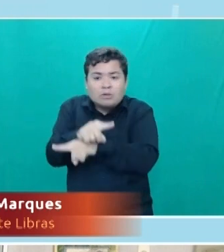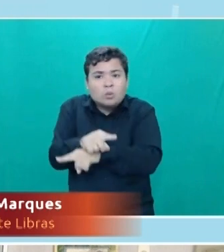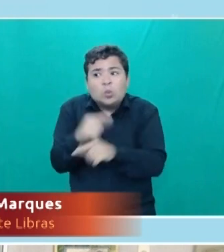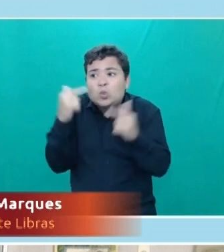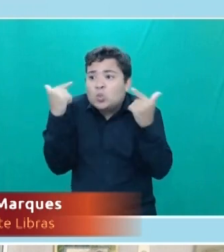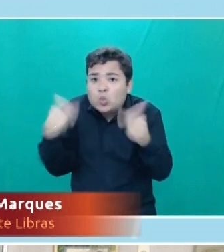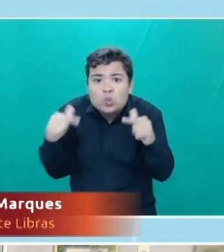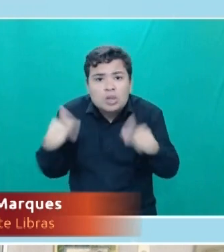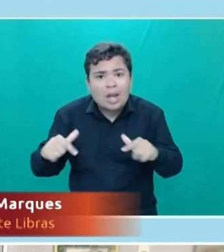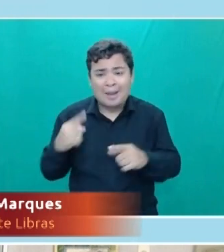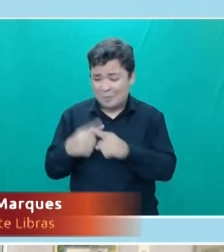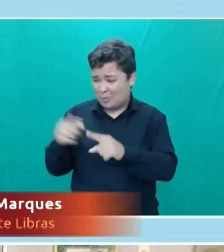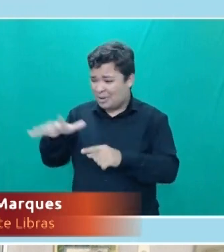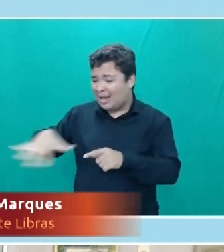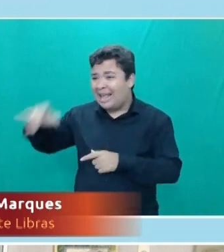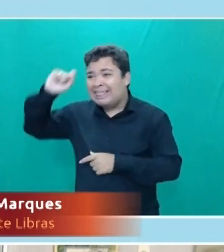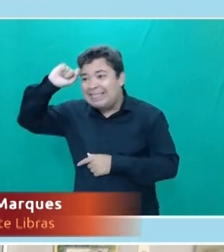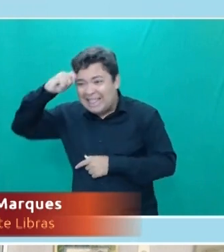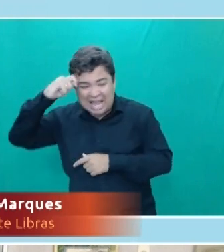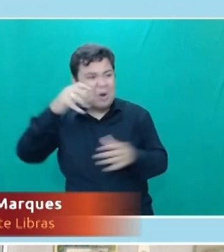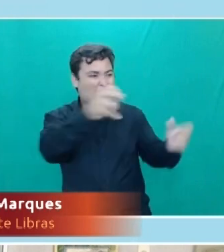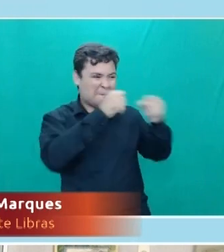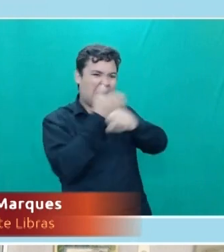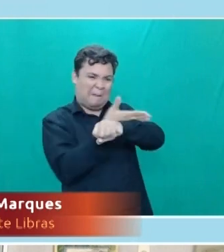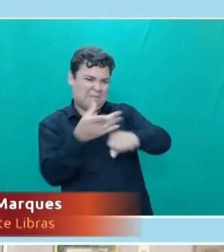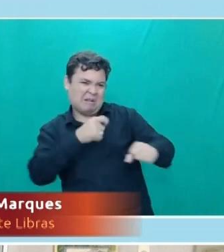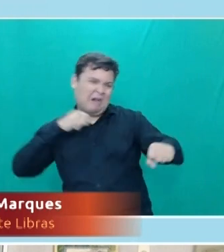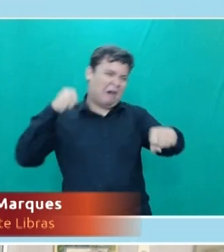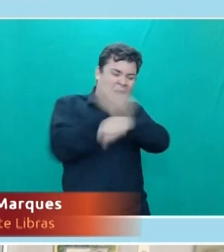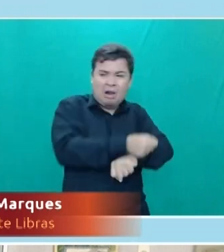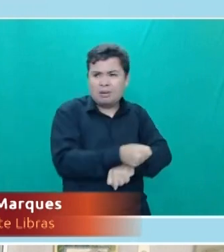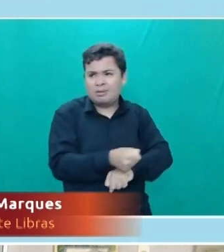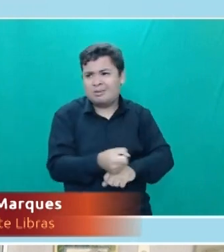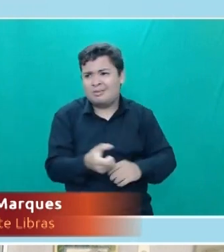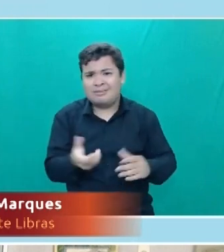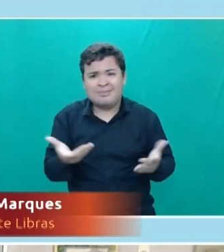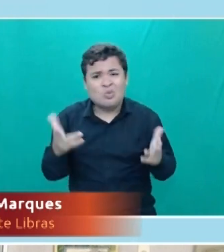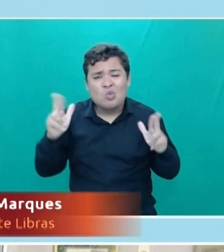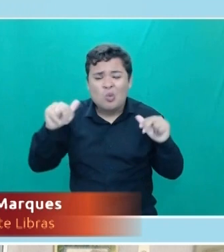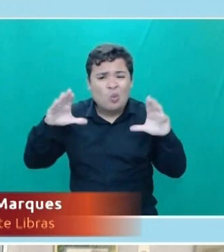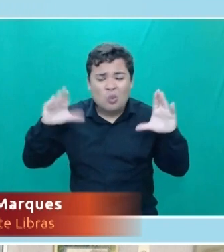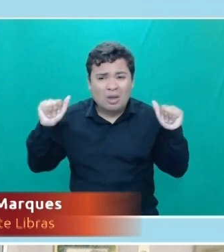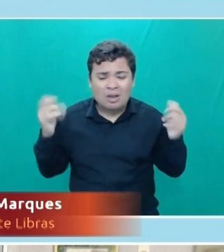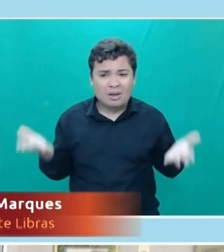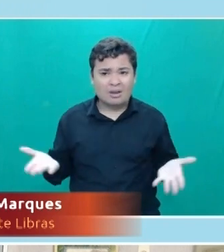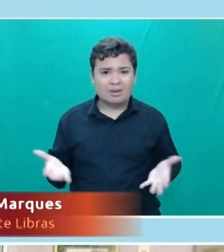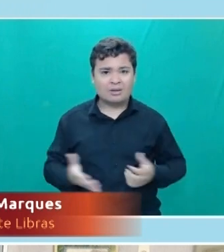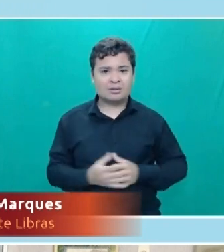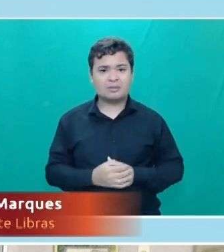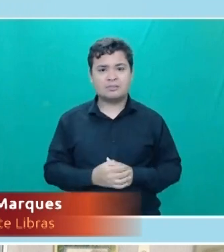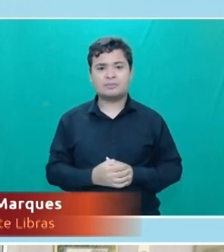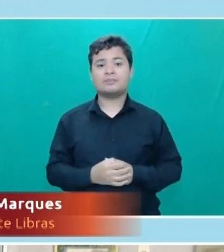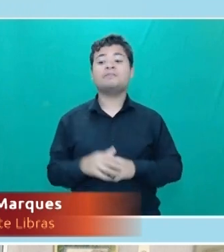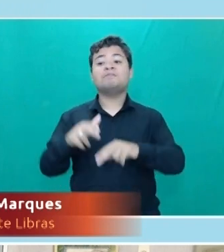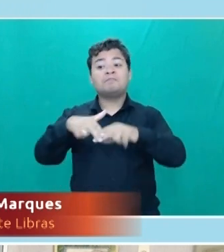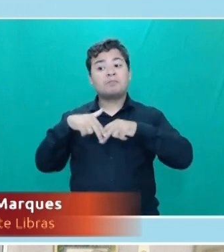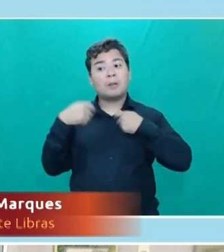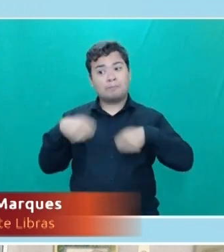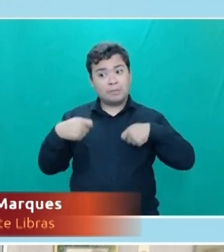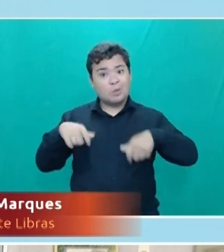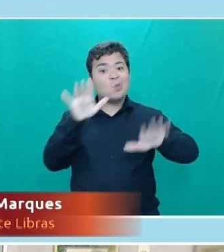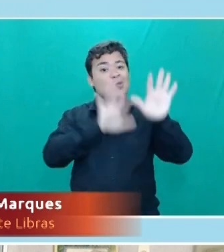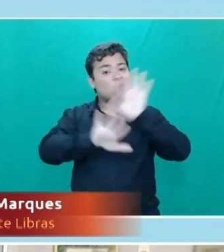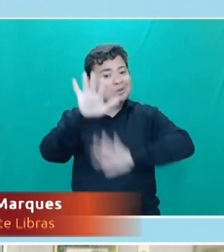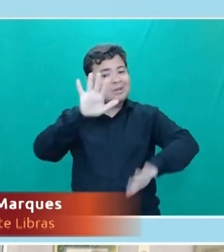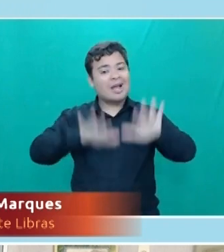não escravizou a população branca no continente, né? Então, assim, é por isso que a gente tem que tomar cuidado com